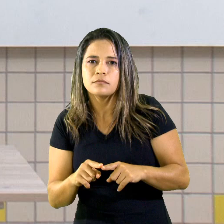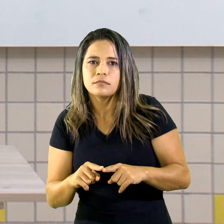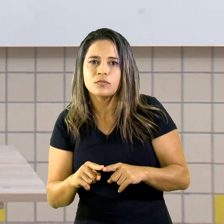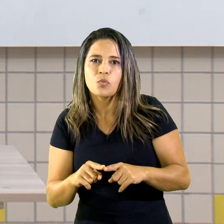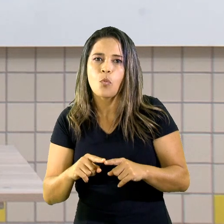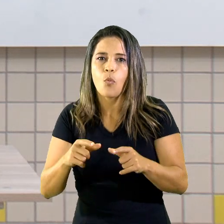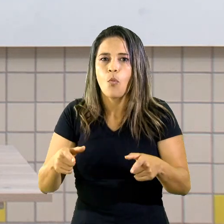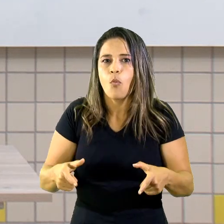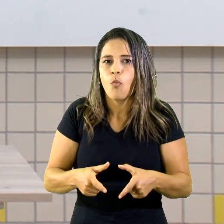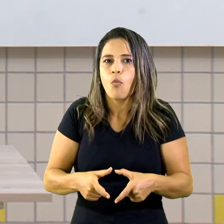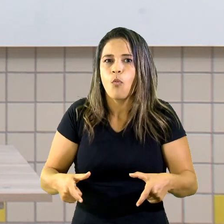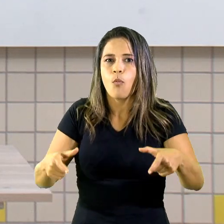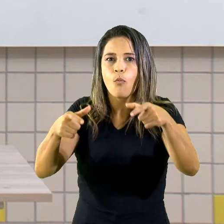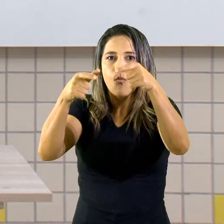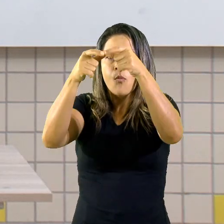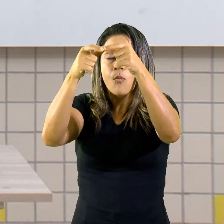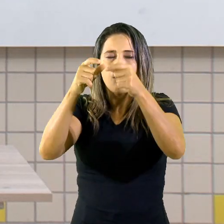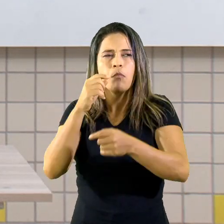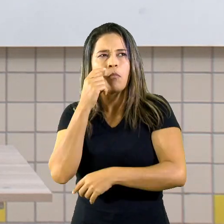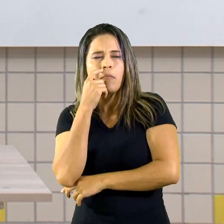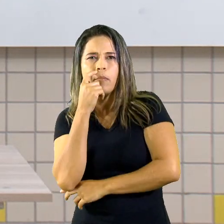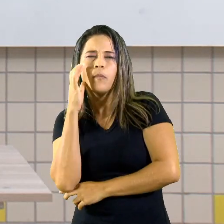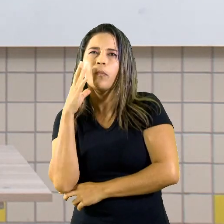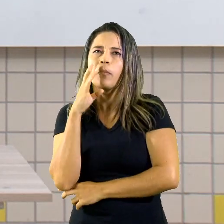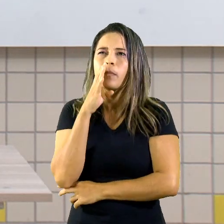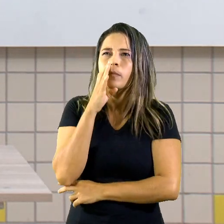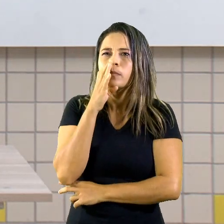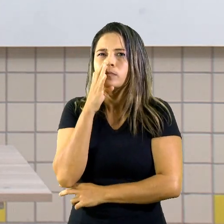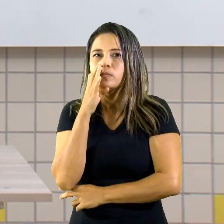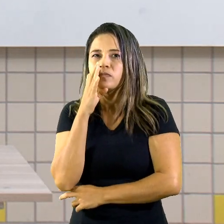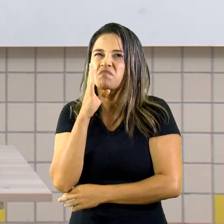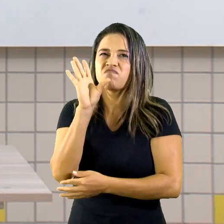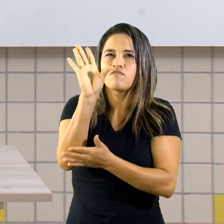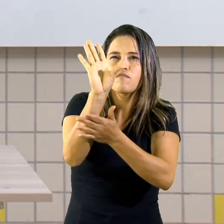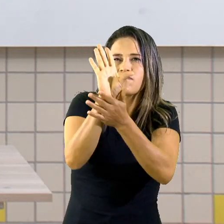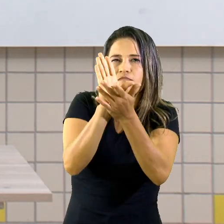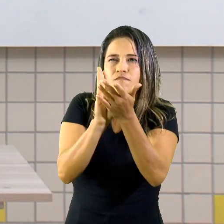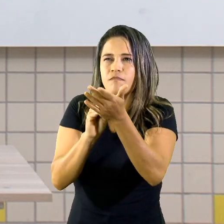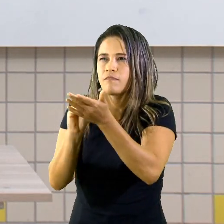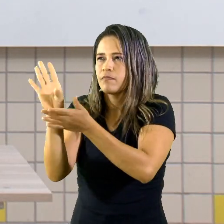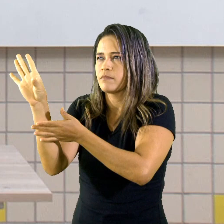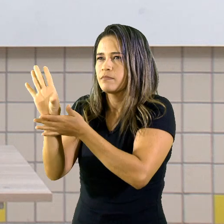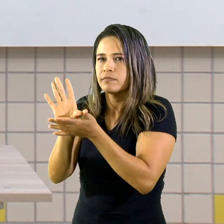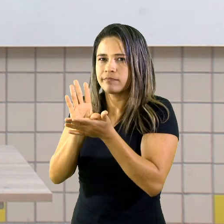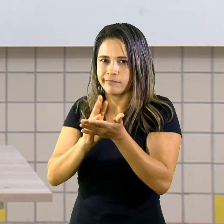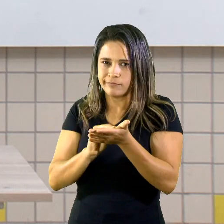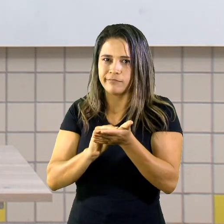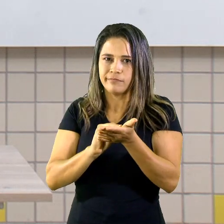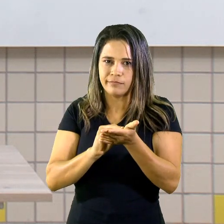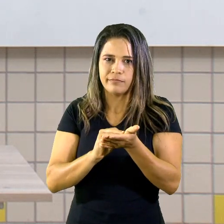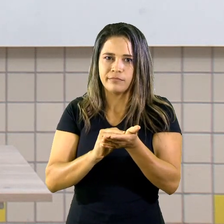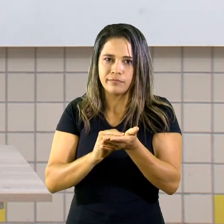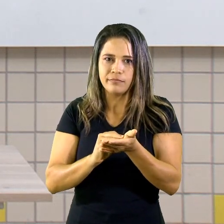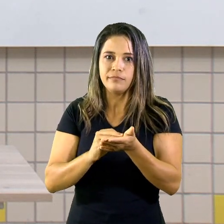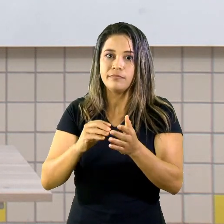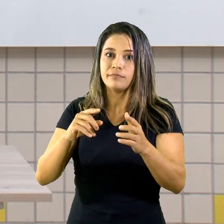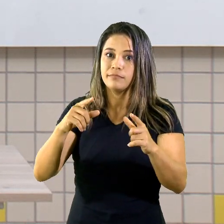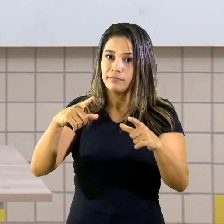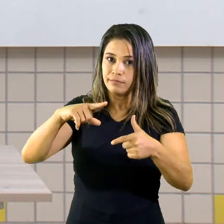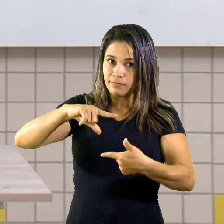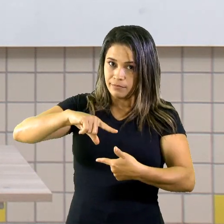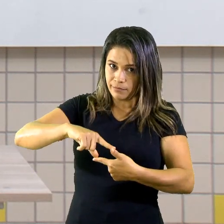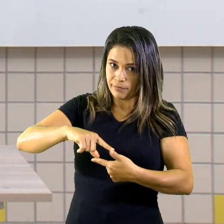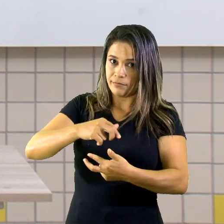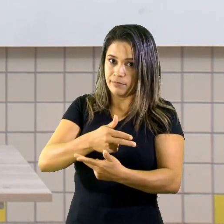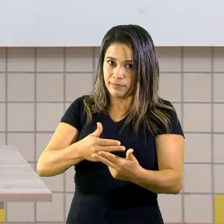cone, né? Então o homem ele observou isso e começou a copiar essas figuras geométricas. Então a geometria é o estudo